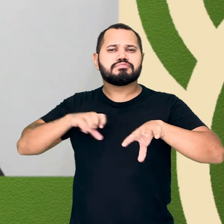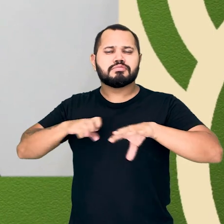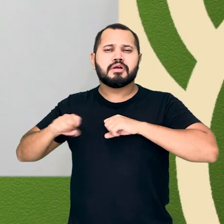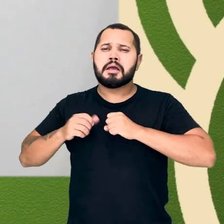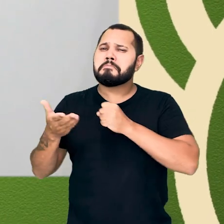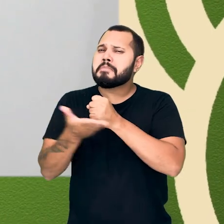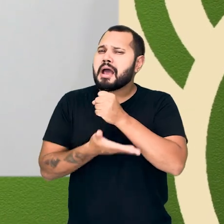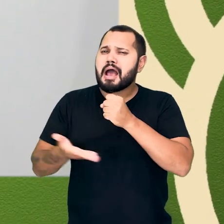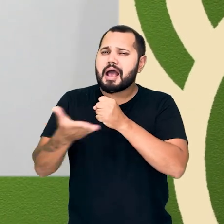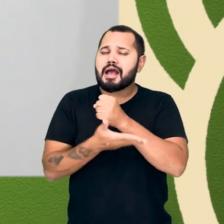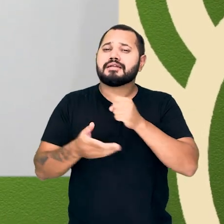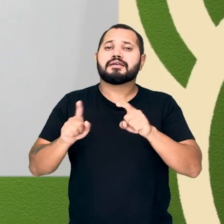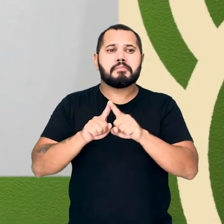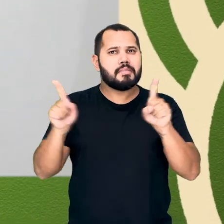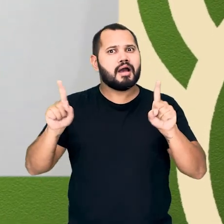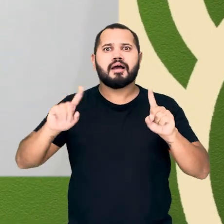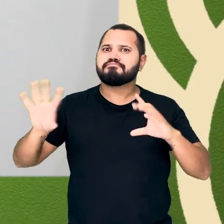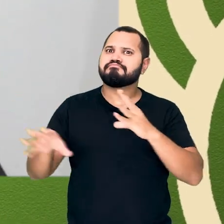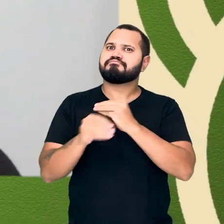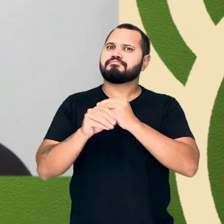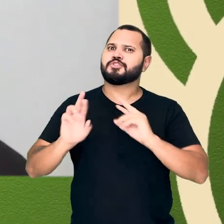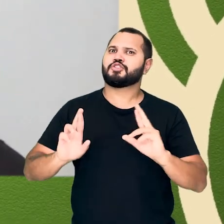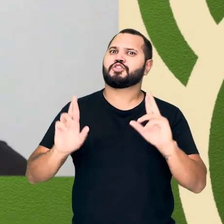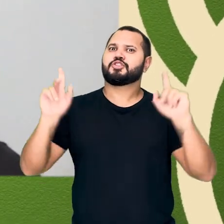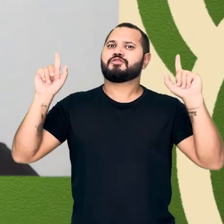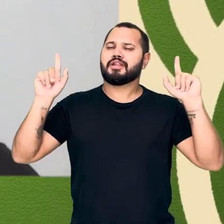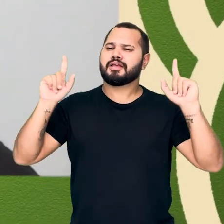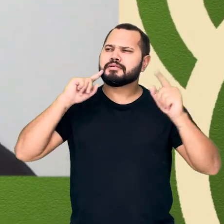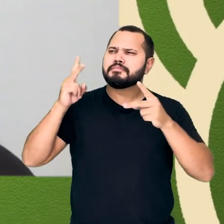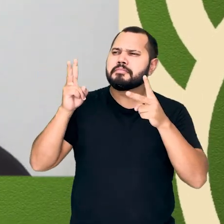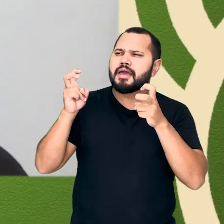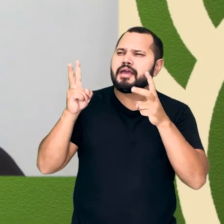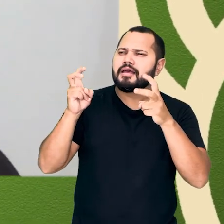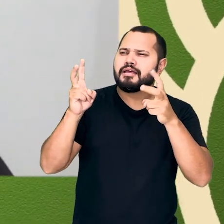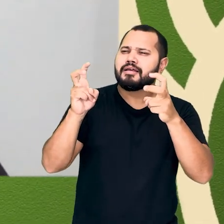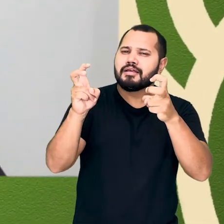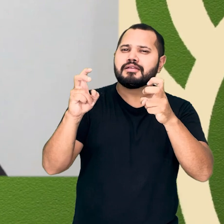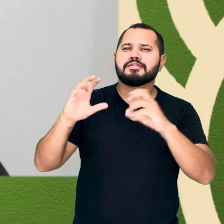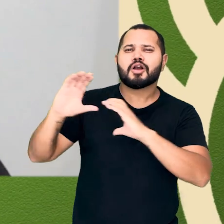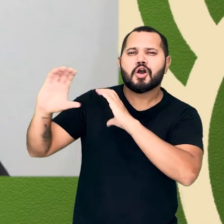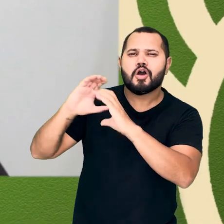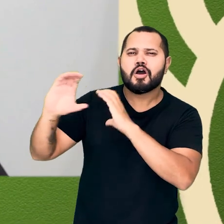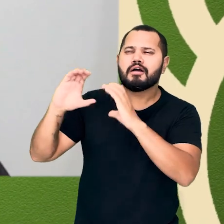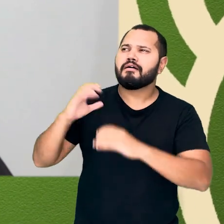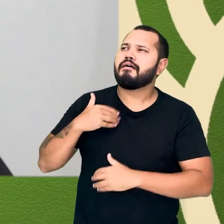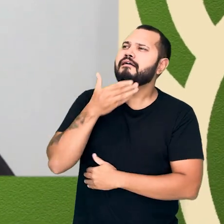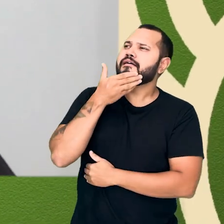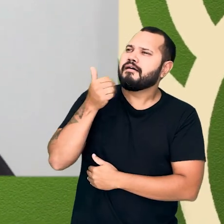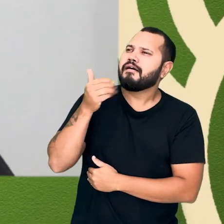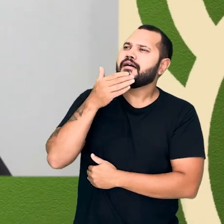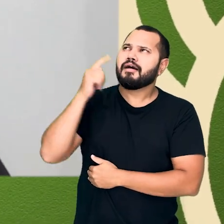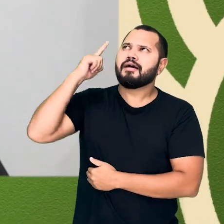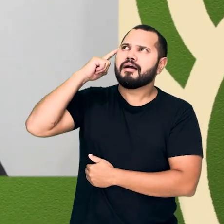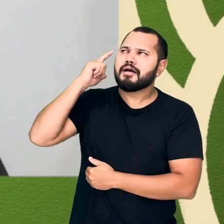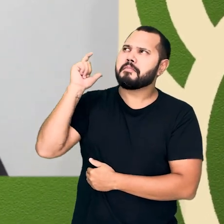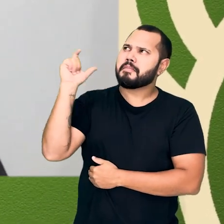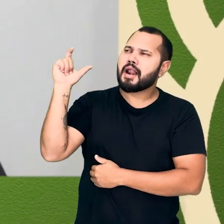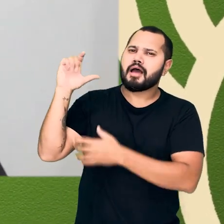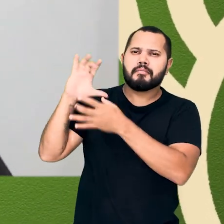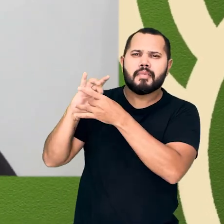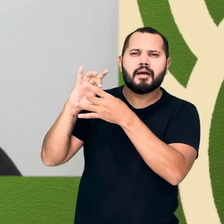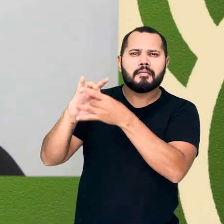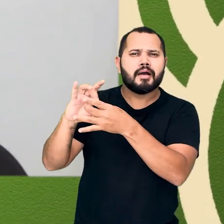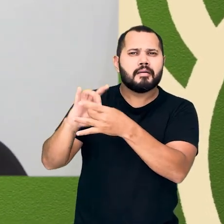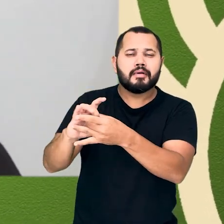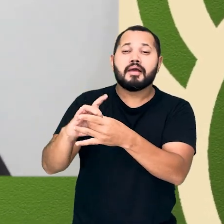coisas básicas, mas que fazem muita diferença. Quando a gente começa a perceber ali, eles dialogando, a gente já começa a ligar